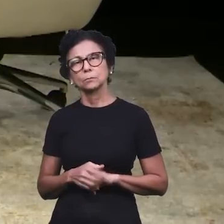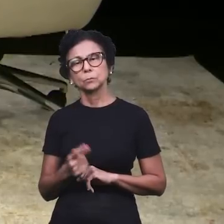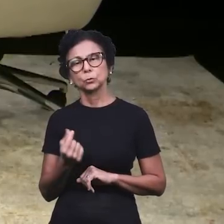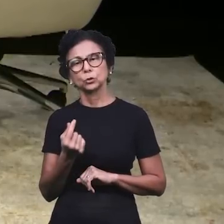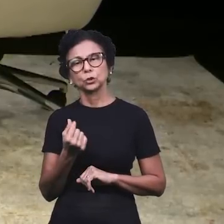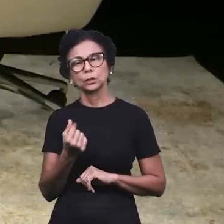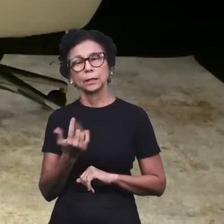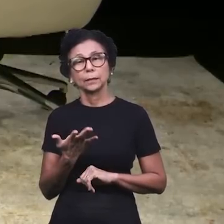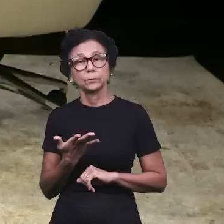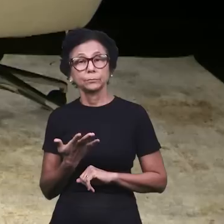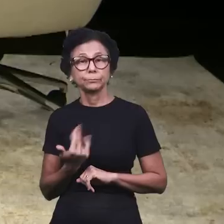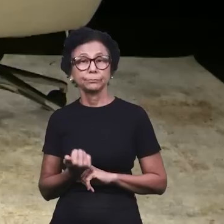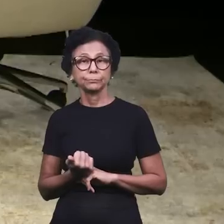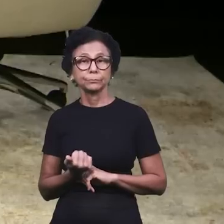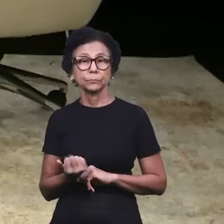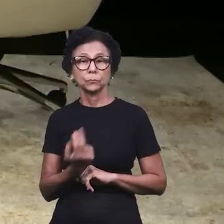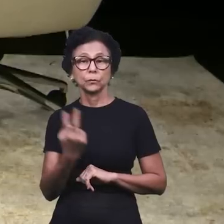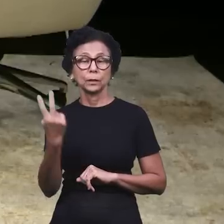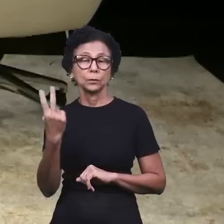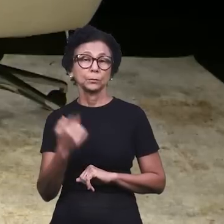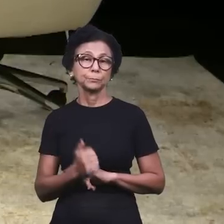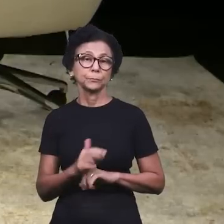comandava.